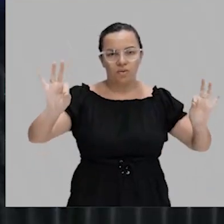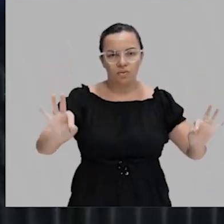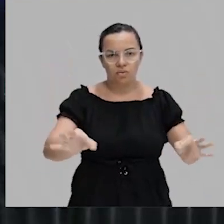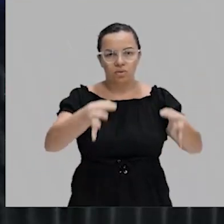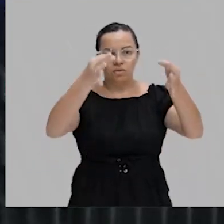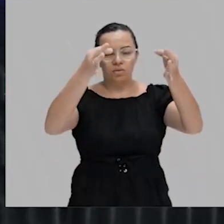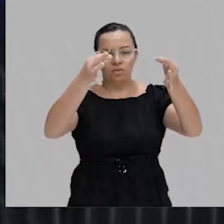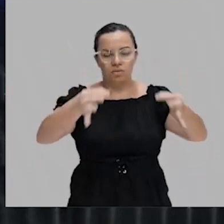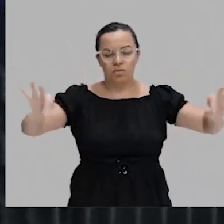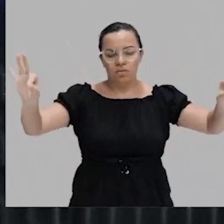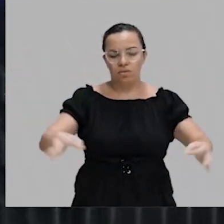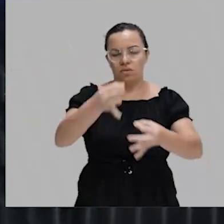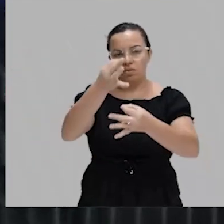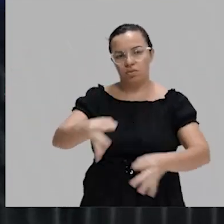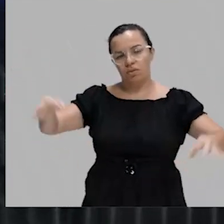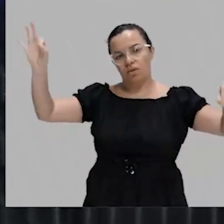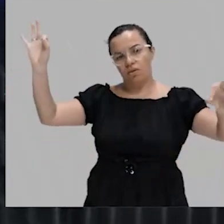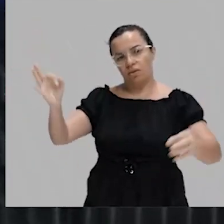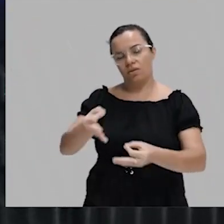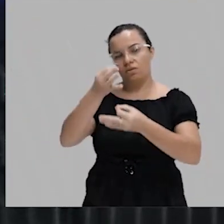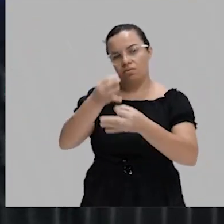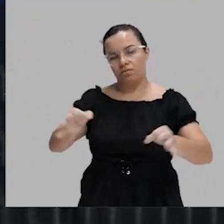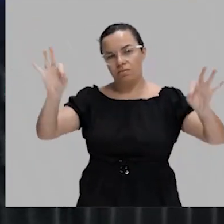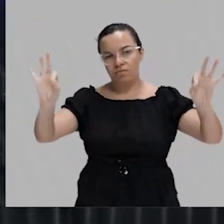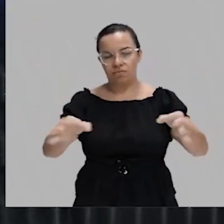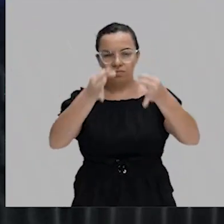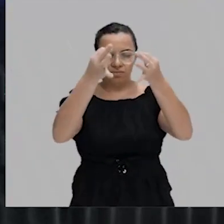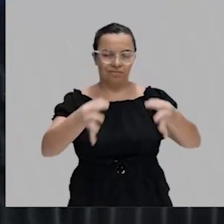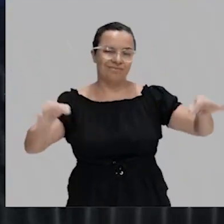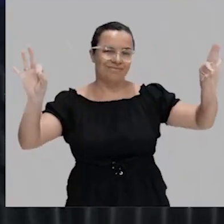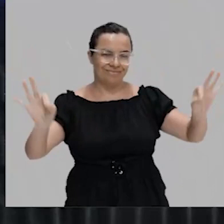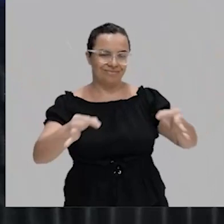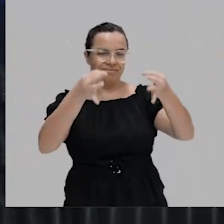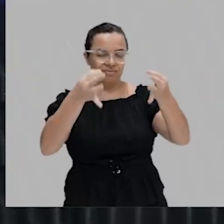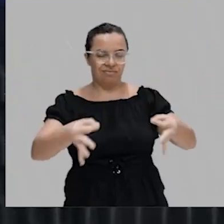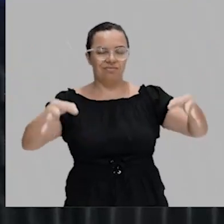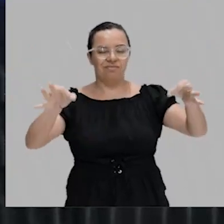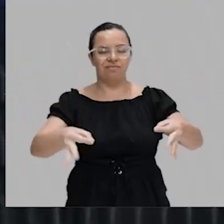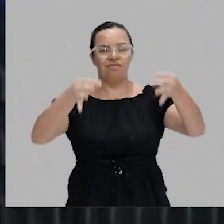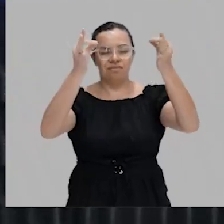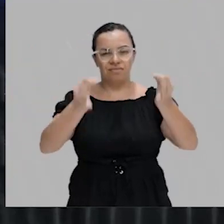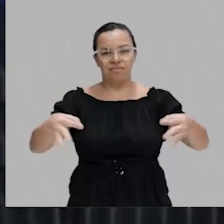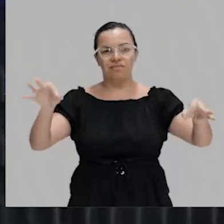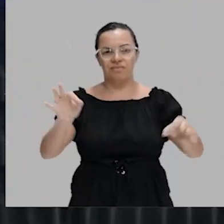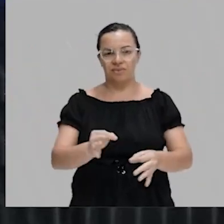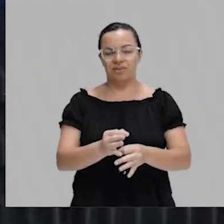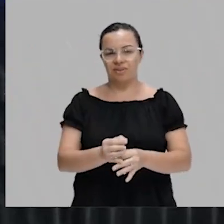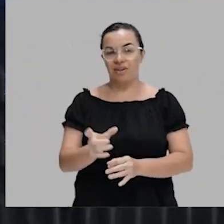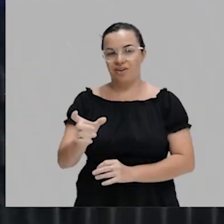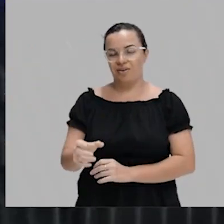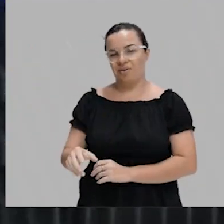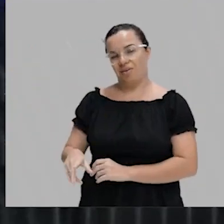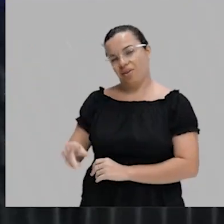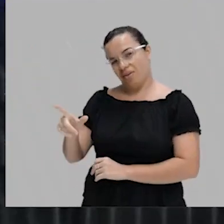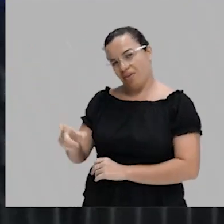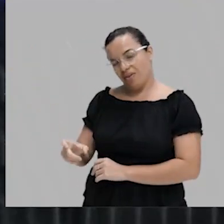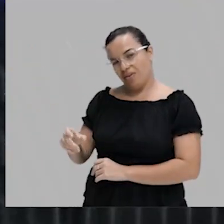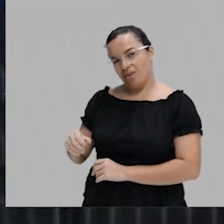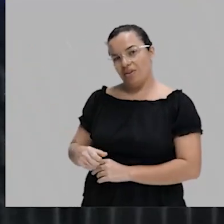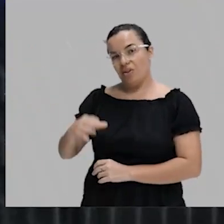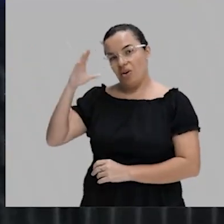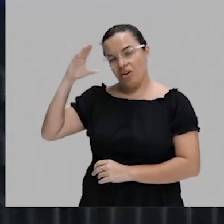tan, tan, tan, tan, tan, tan, tan. Hey, tan, tan, tan. Já viram essa doidice? Eu estou fazendo o que é doidice, mas lá não é não.